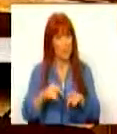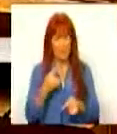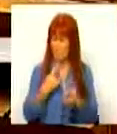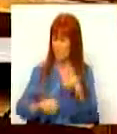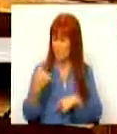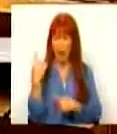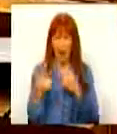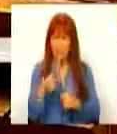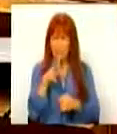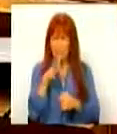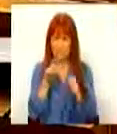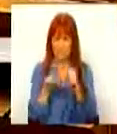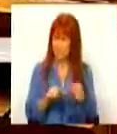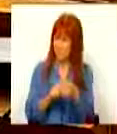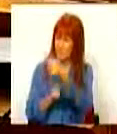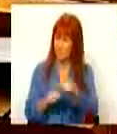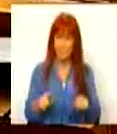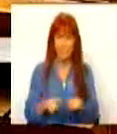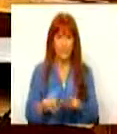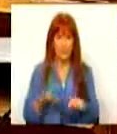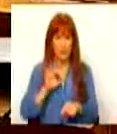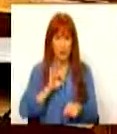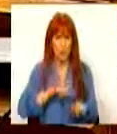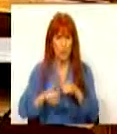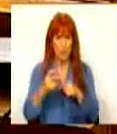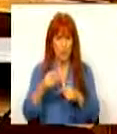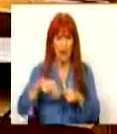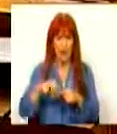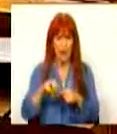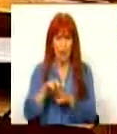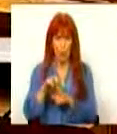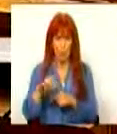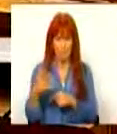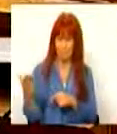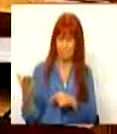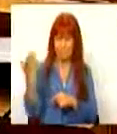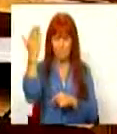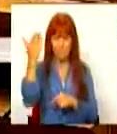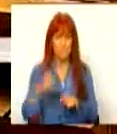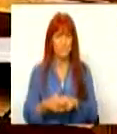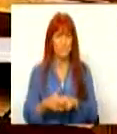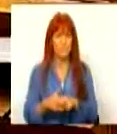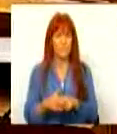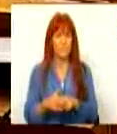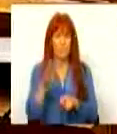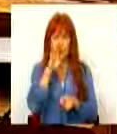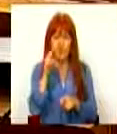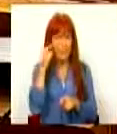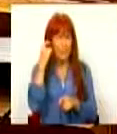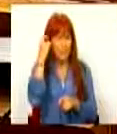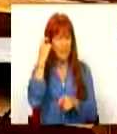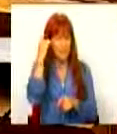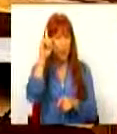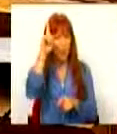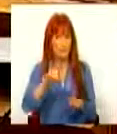estranho algumas afirmações da parte do Sr. Deputado Luís Filipe Anacoreta Correia, se tivermos em